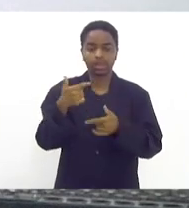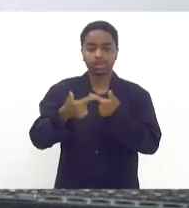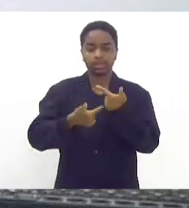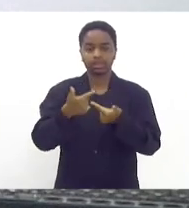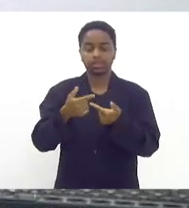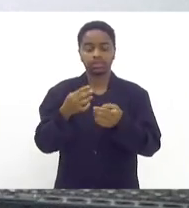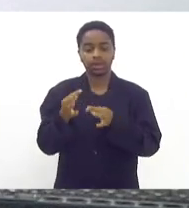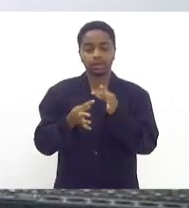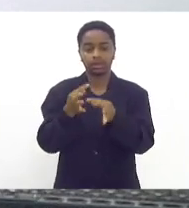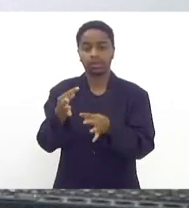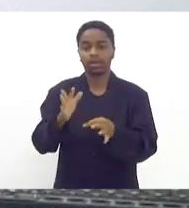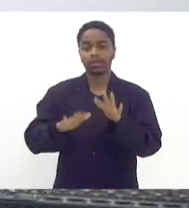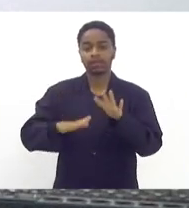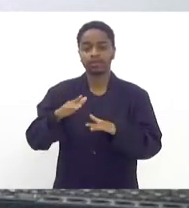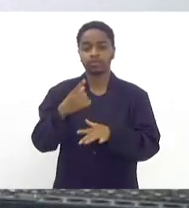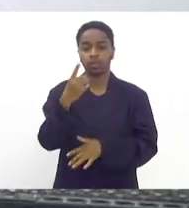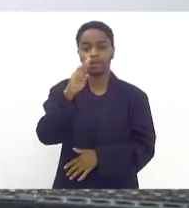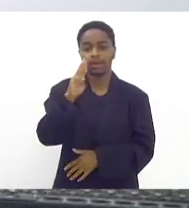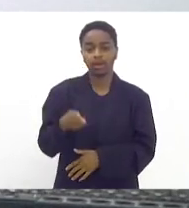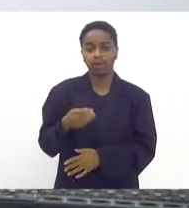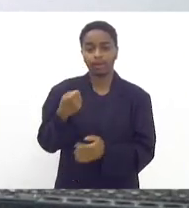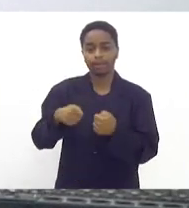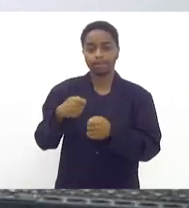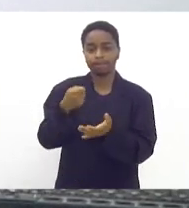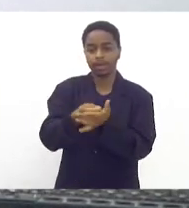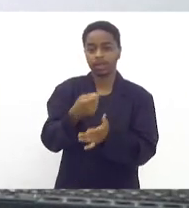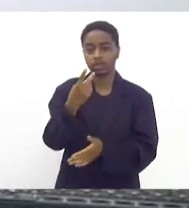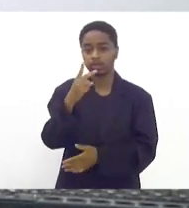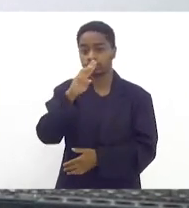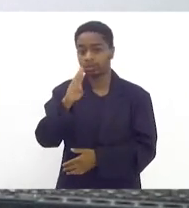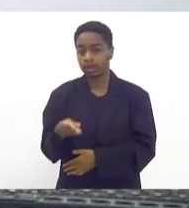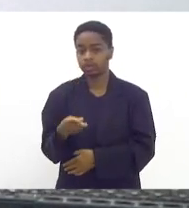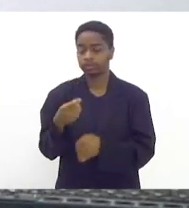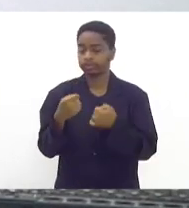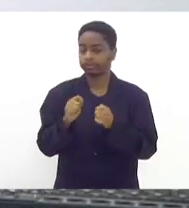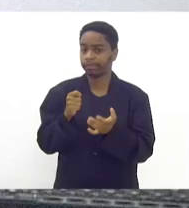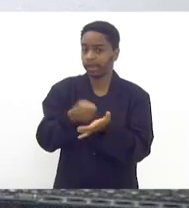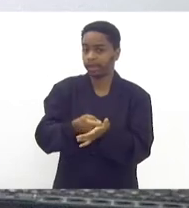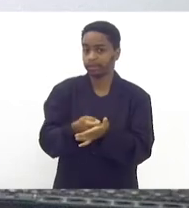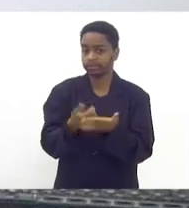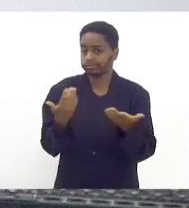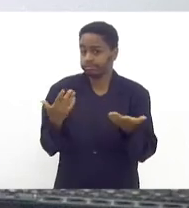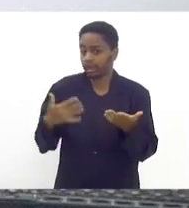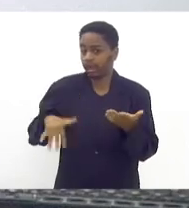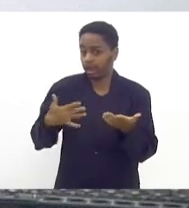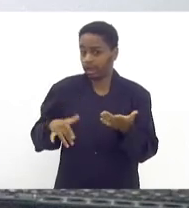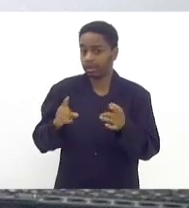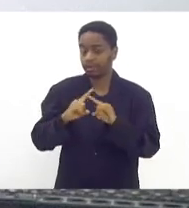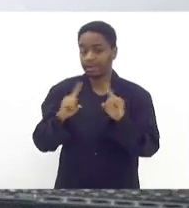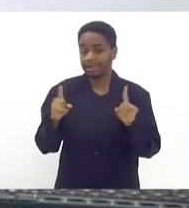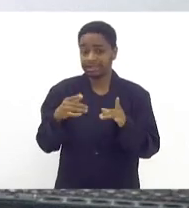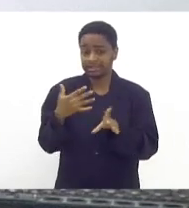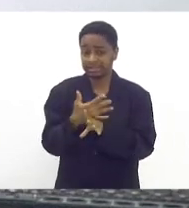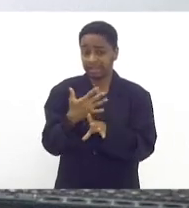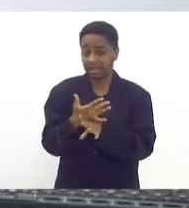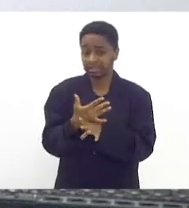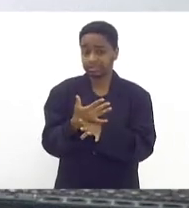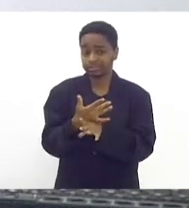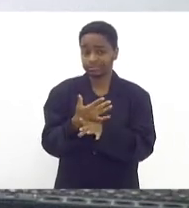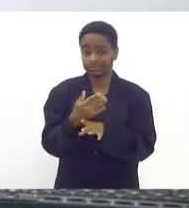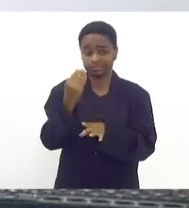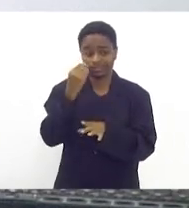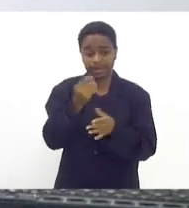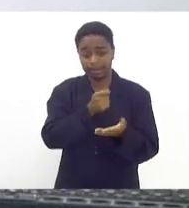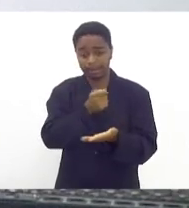custa R milhão deais R milhões reais às vezes mais do que isso né o município para arcar com esse custo ele tá